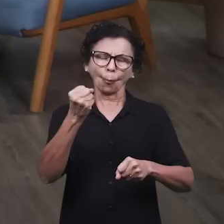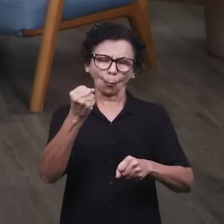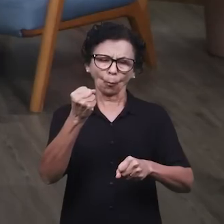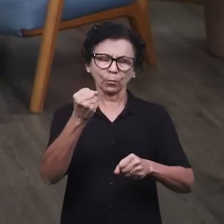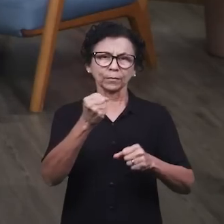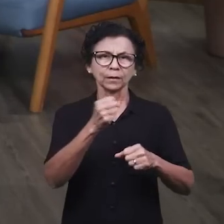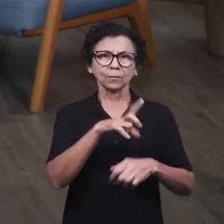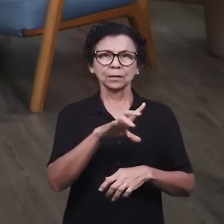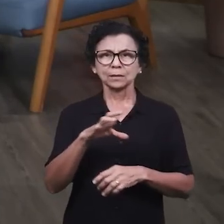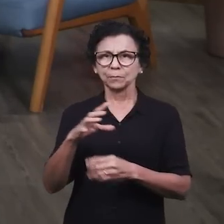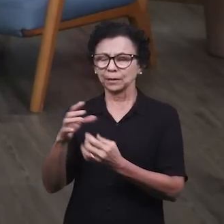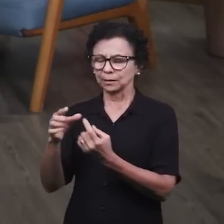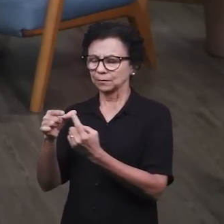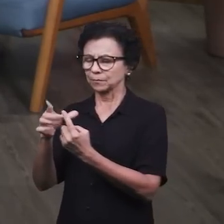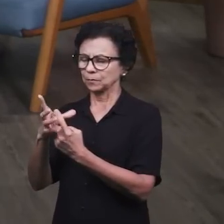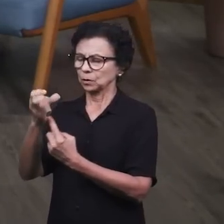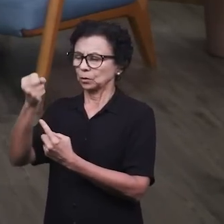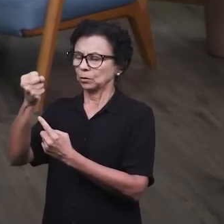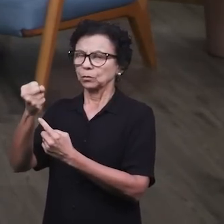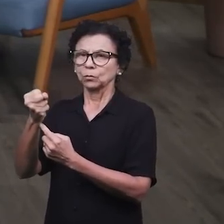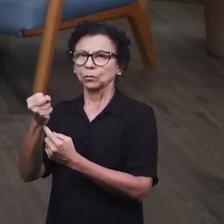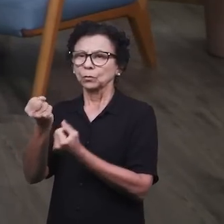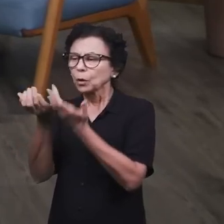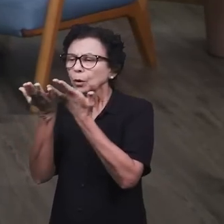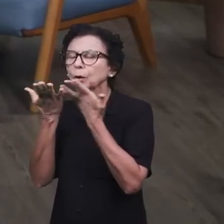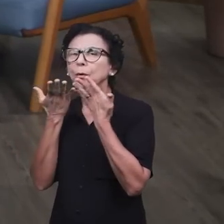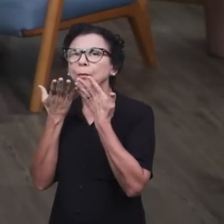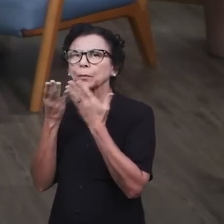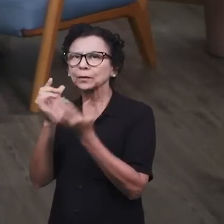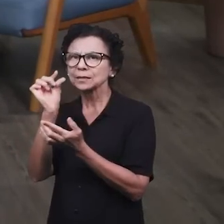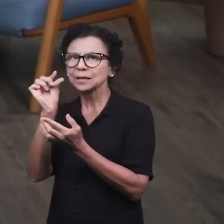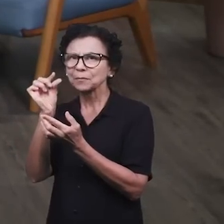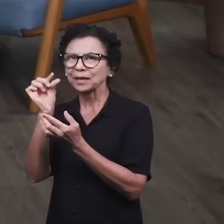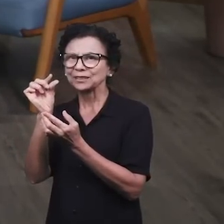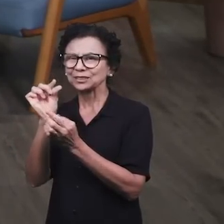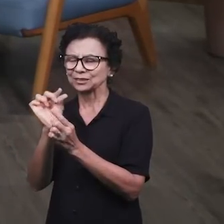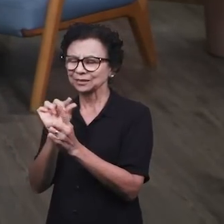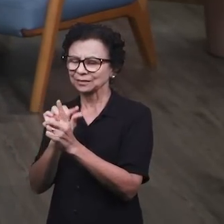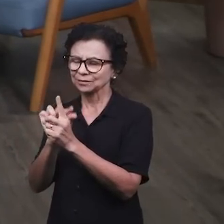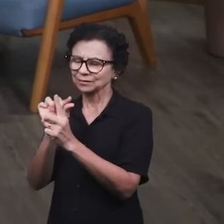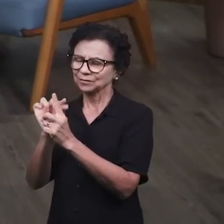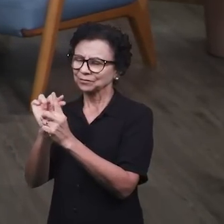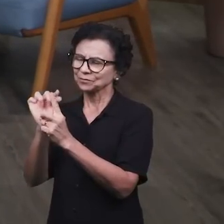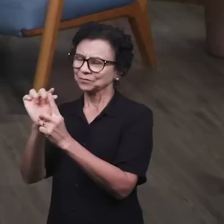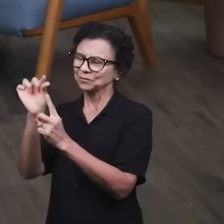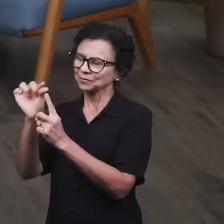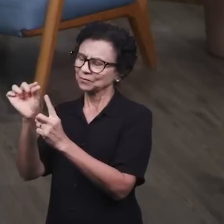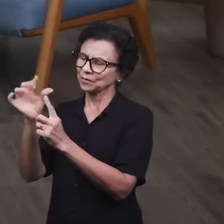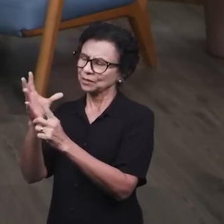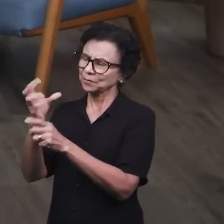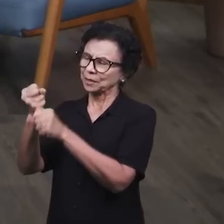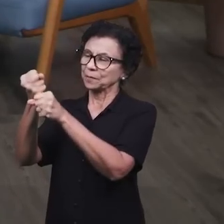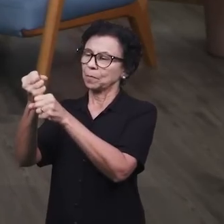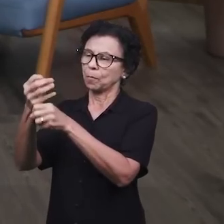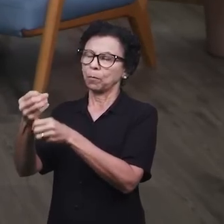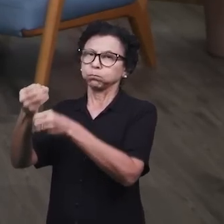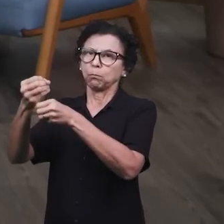externo muito parecido. Só que você pega um ramo de joio e faz assim, ele não tem nada